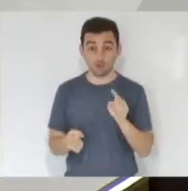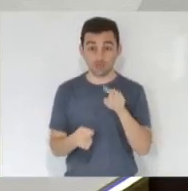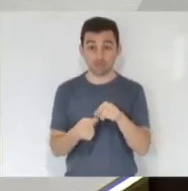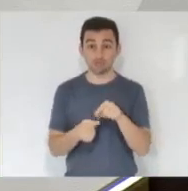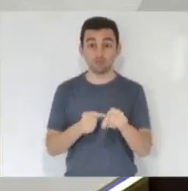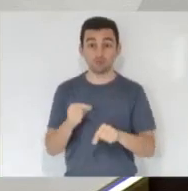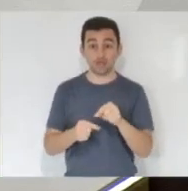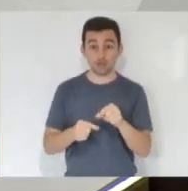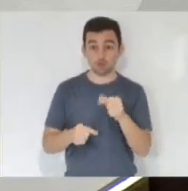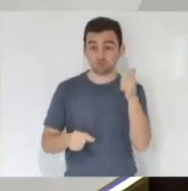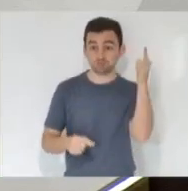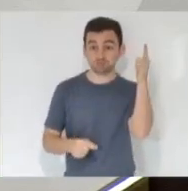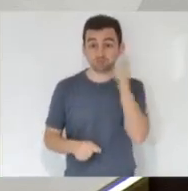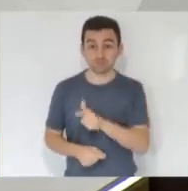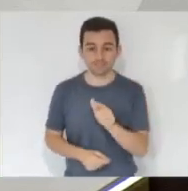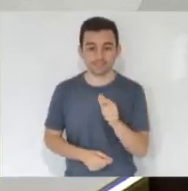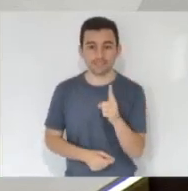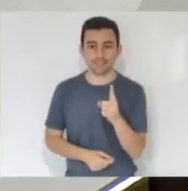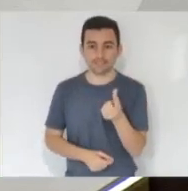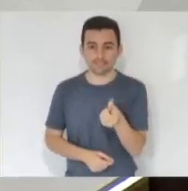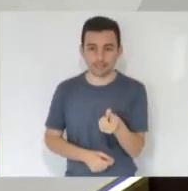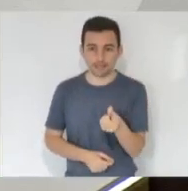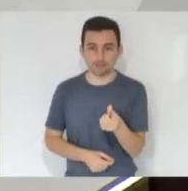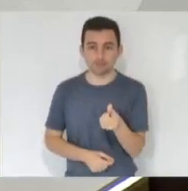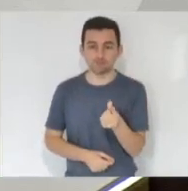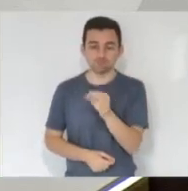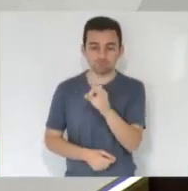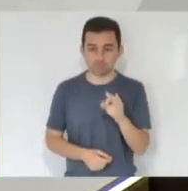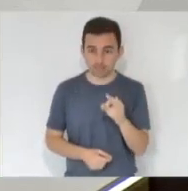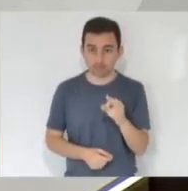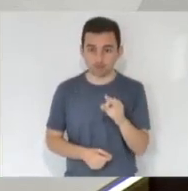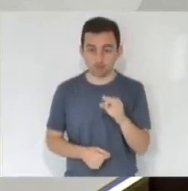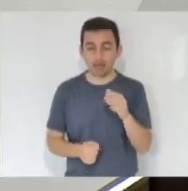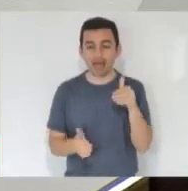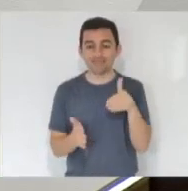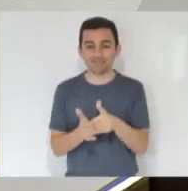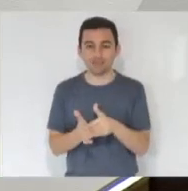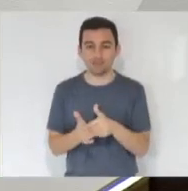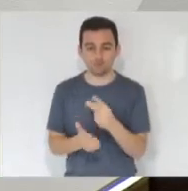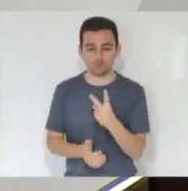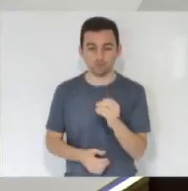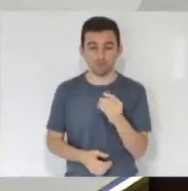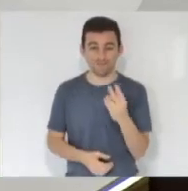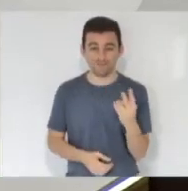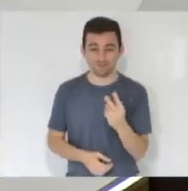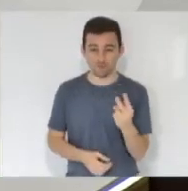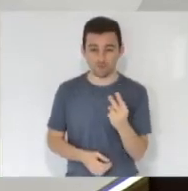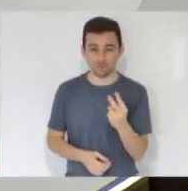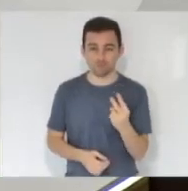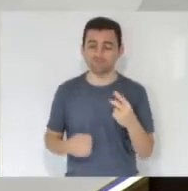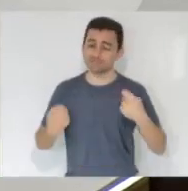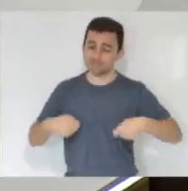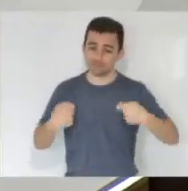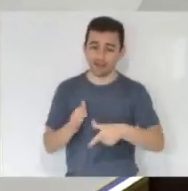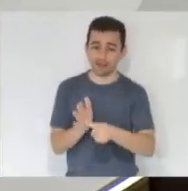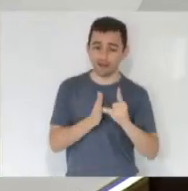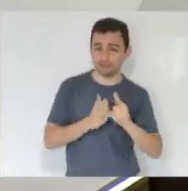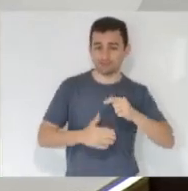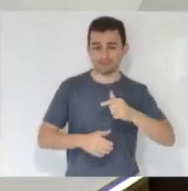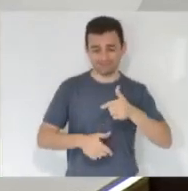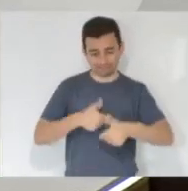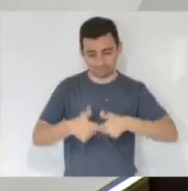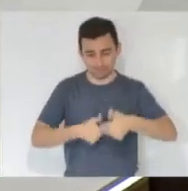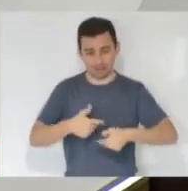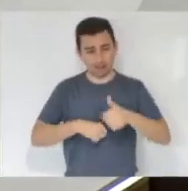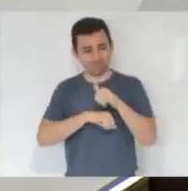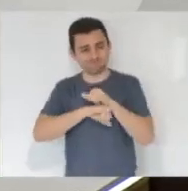chegar a 16% até 2022. E, para isso, tem que trabalhar muito, tem que criar mecanismos, divulgar o